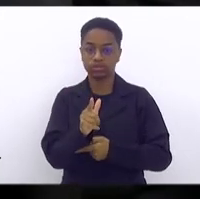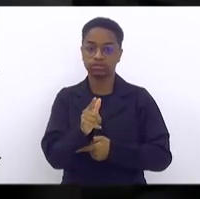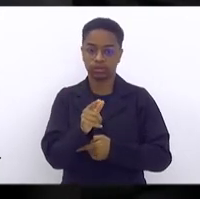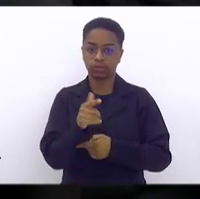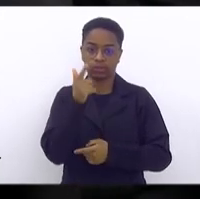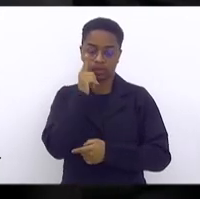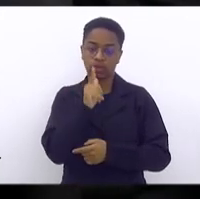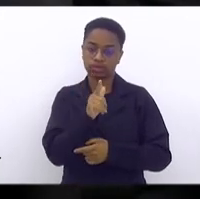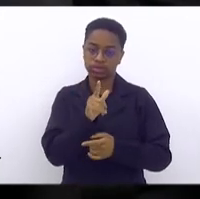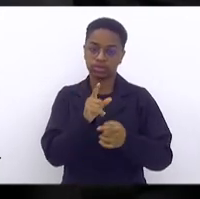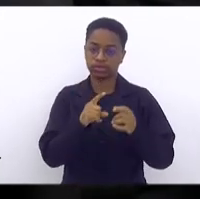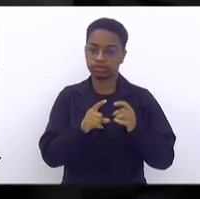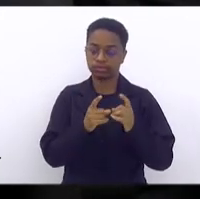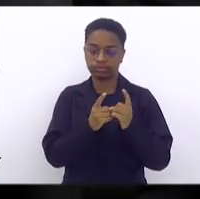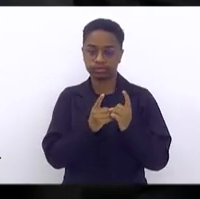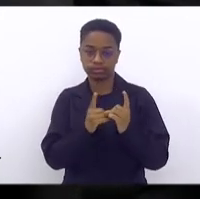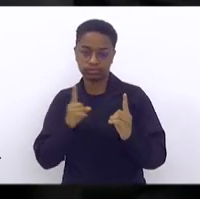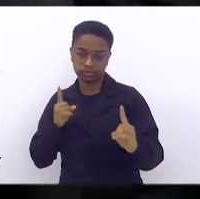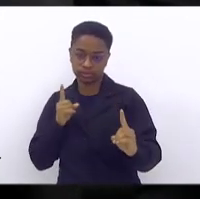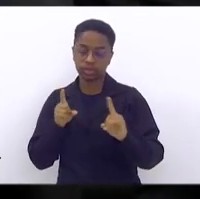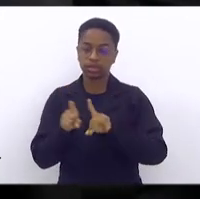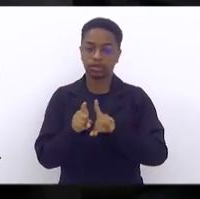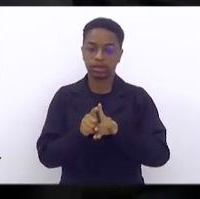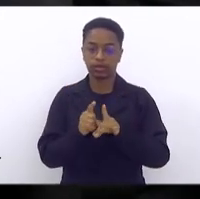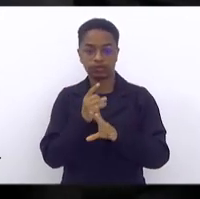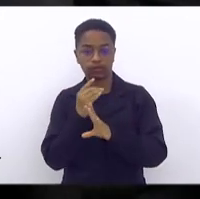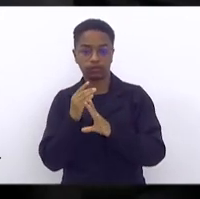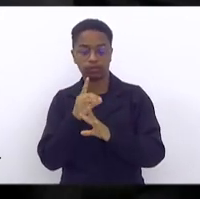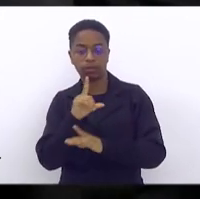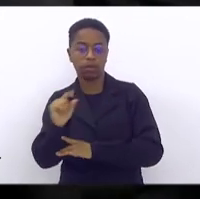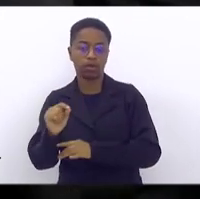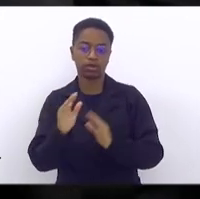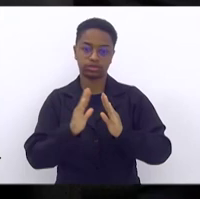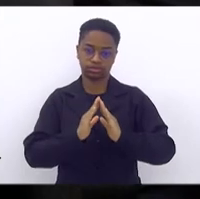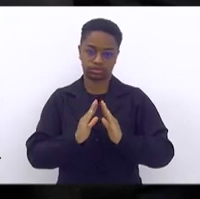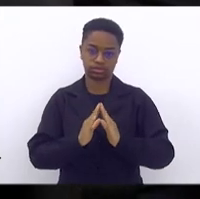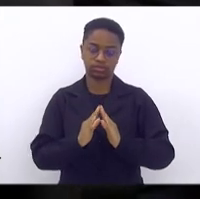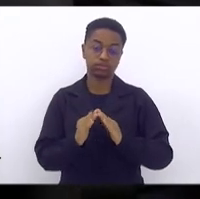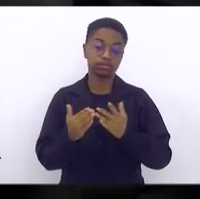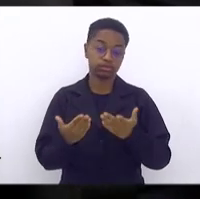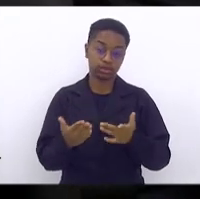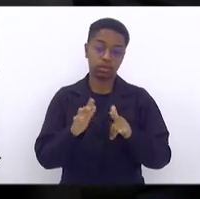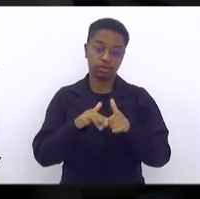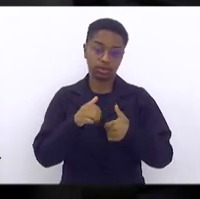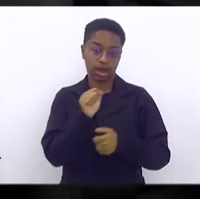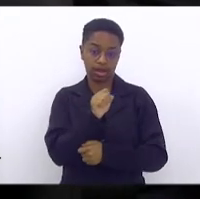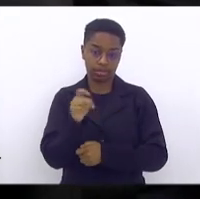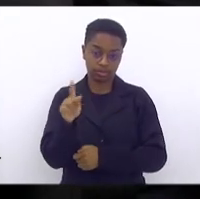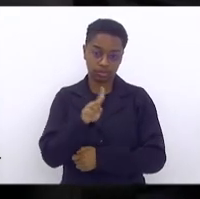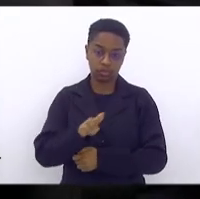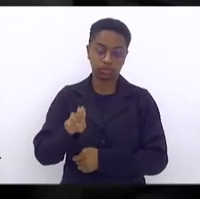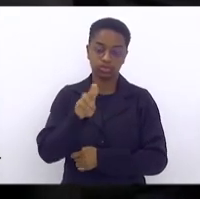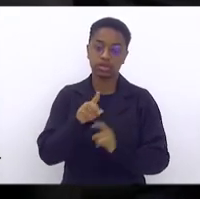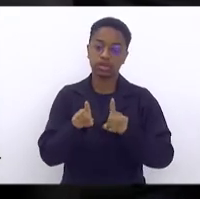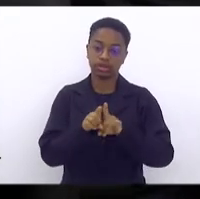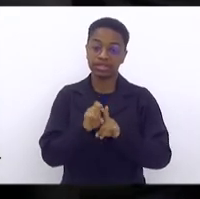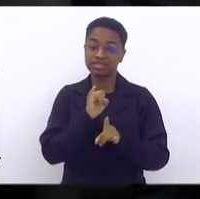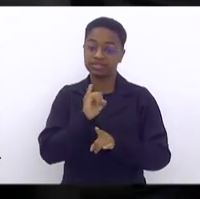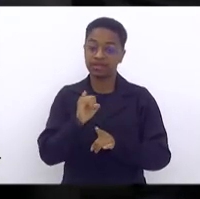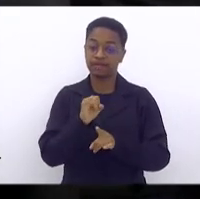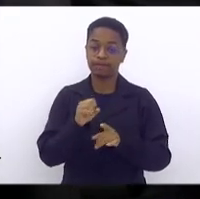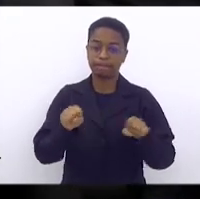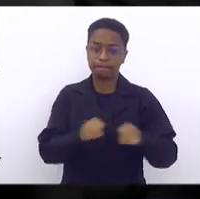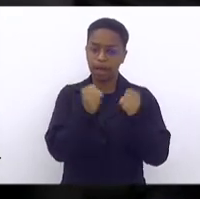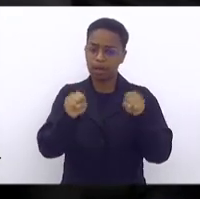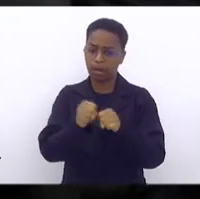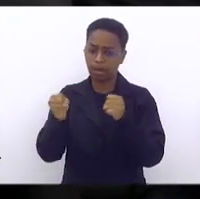desvencilhar do agressor, daquele ambiente doméstico traumático. Né? E também em casos que a gente recebe também de violência patrimonial, então a mulher